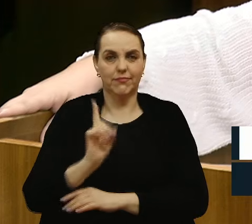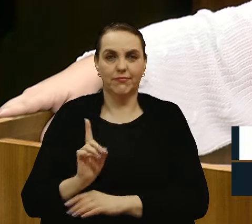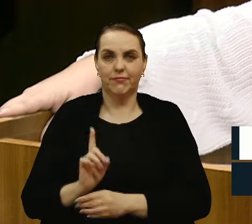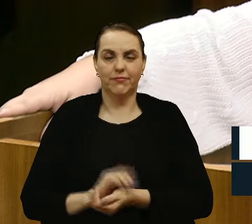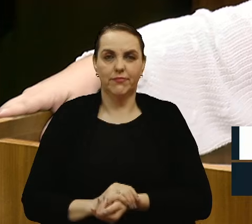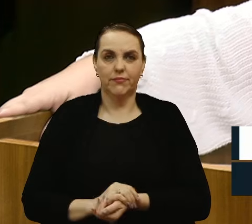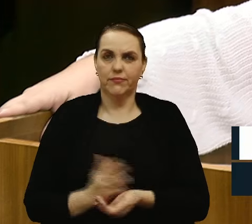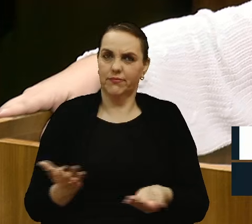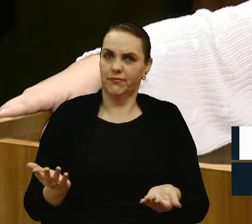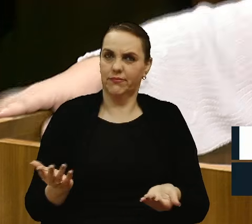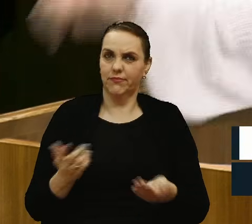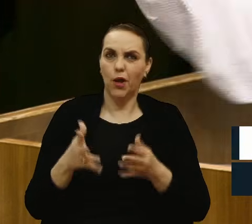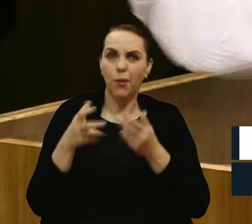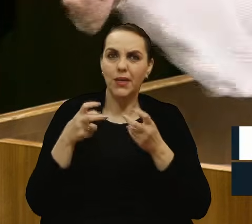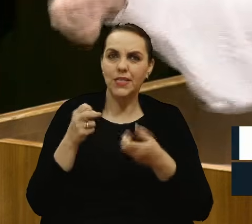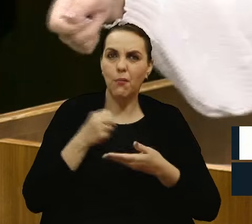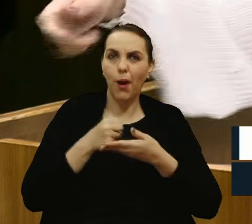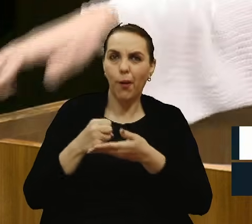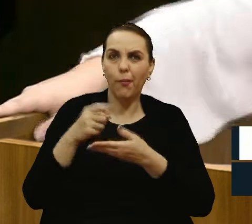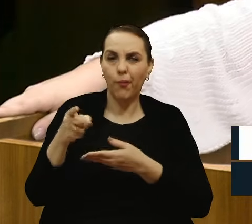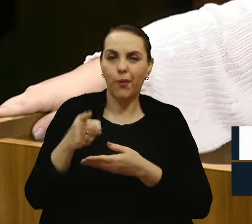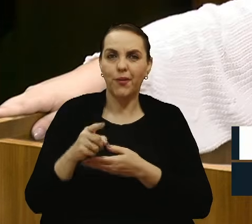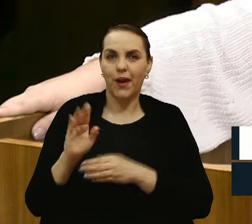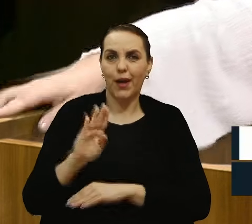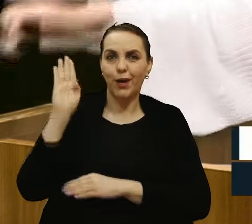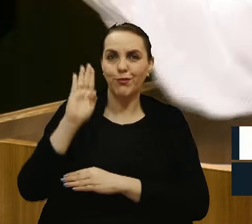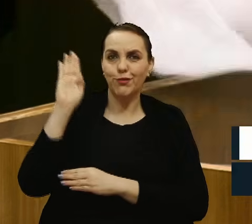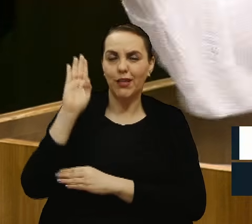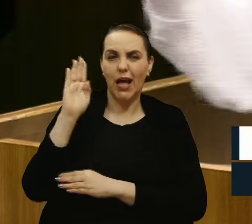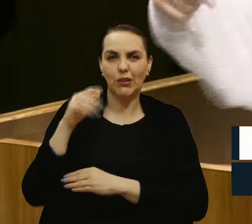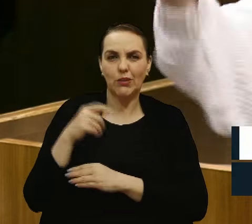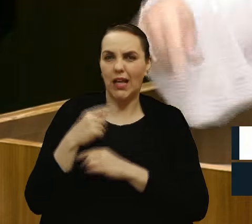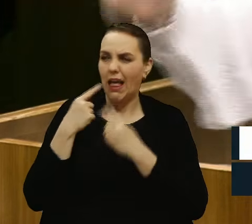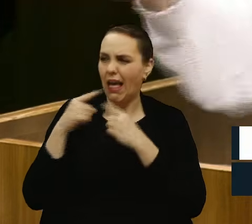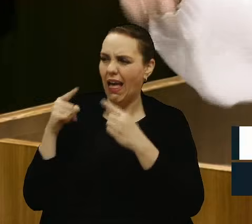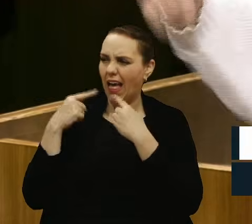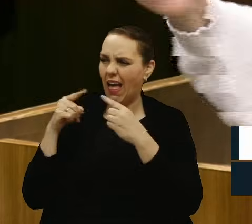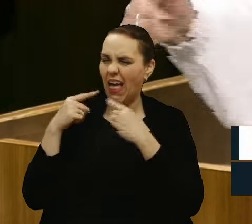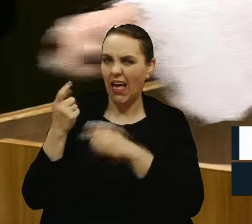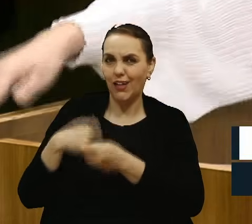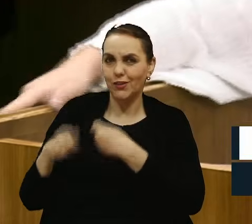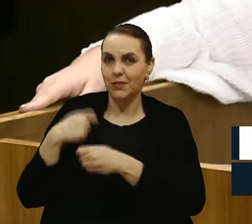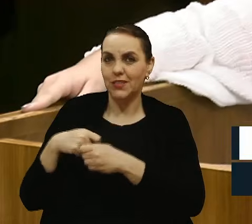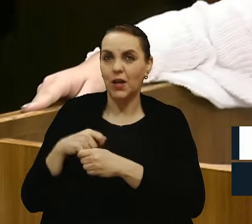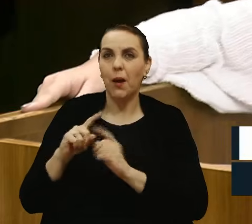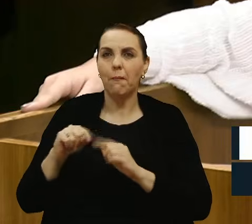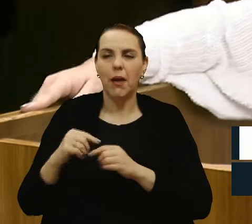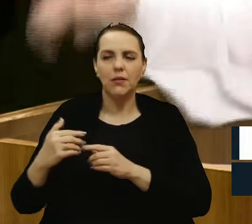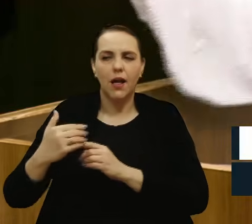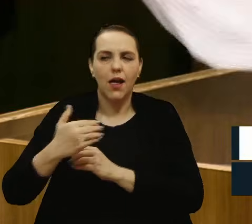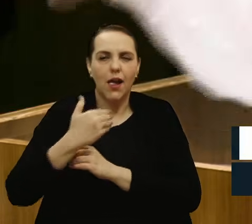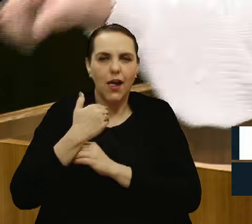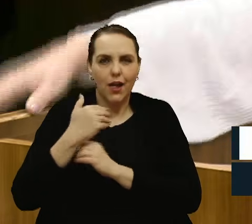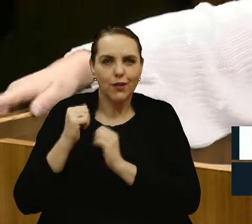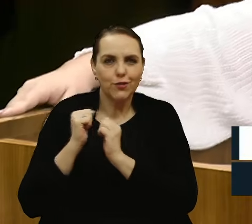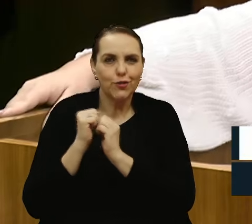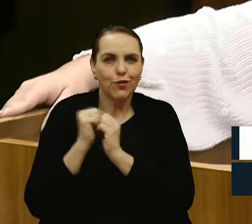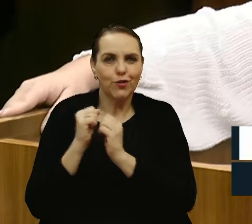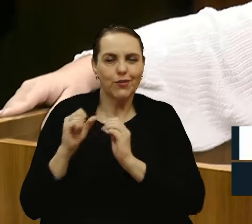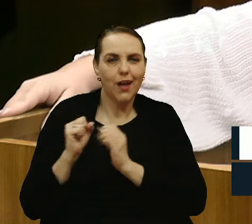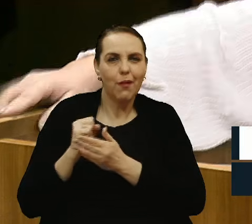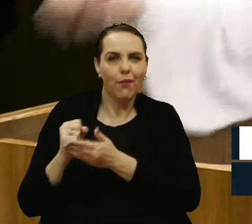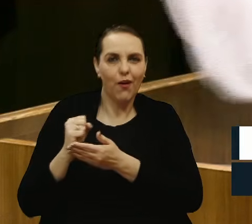de alguns candidatos que são ferrenhos contra a administração, mas estão abraçando os candidatos da base. Tem que